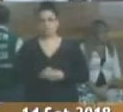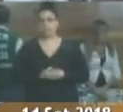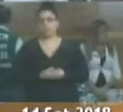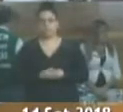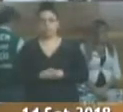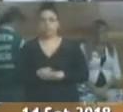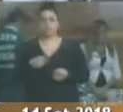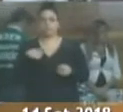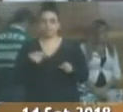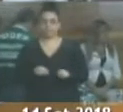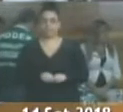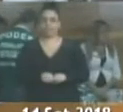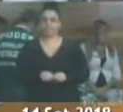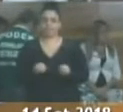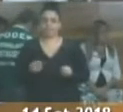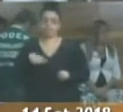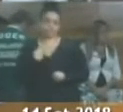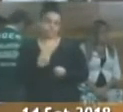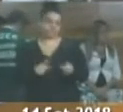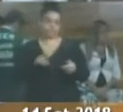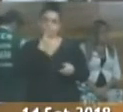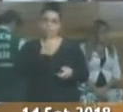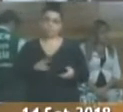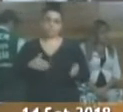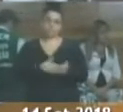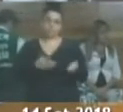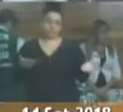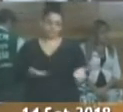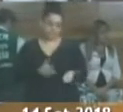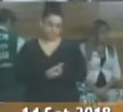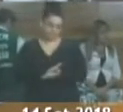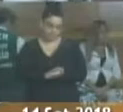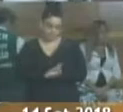está quebrado, e nós não tivemos resposta até agora.